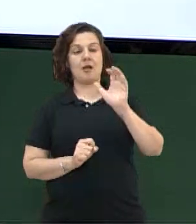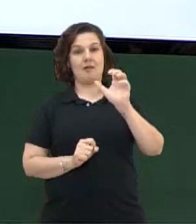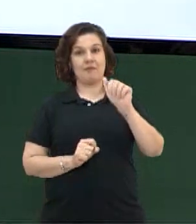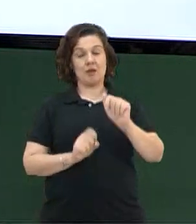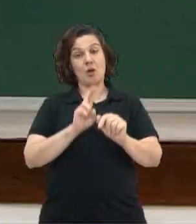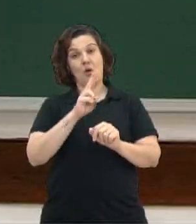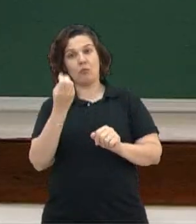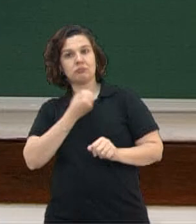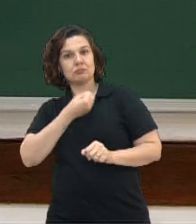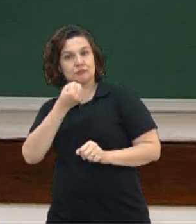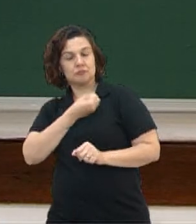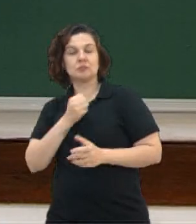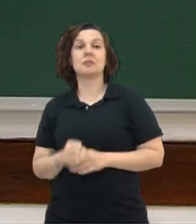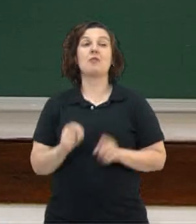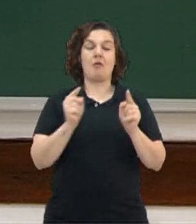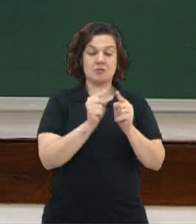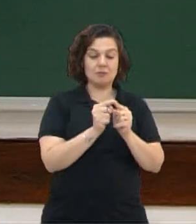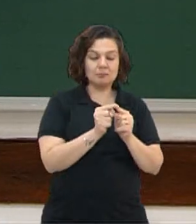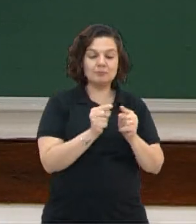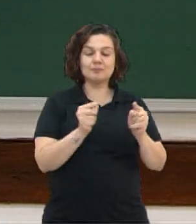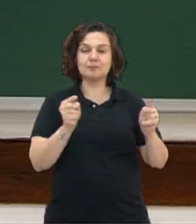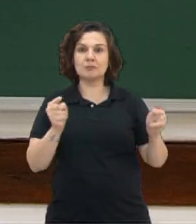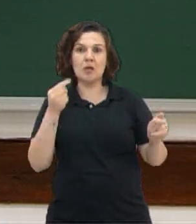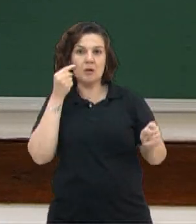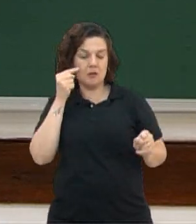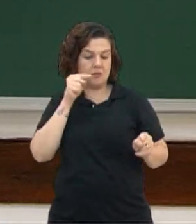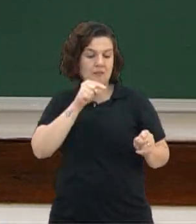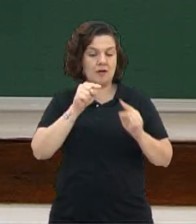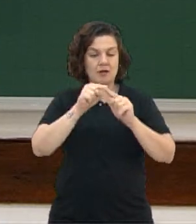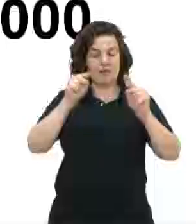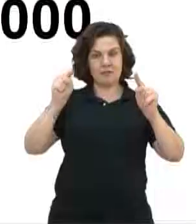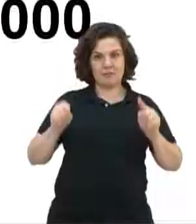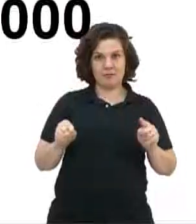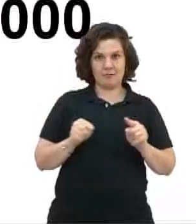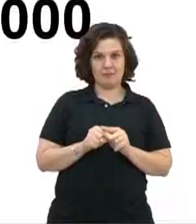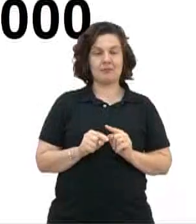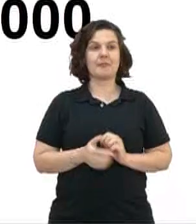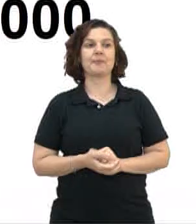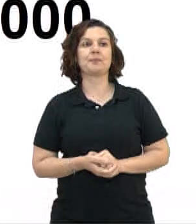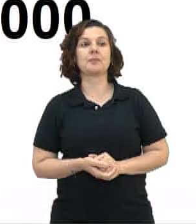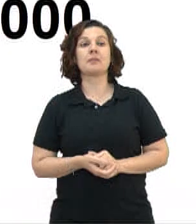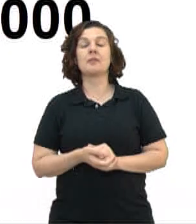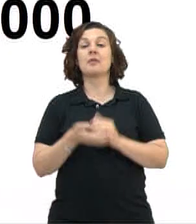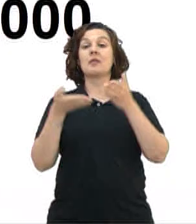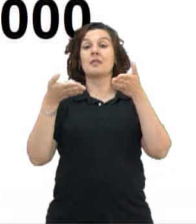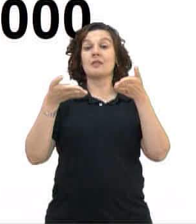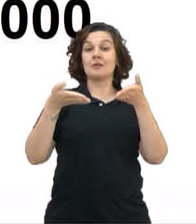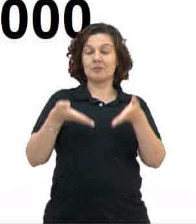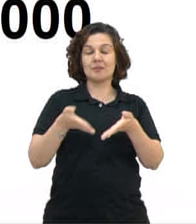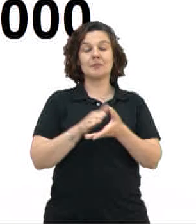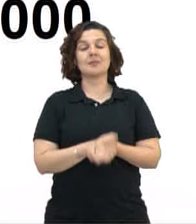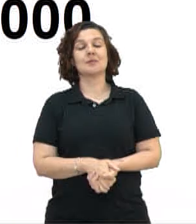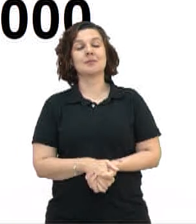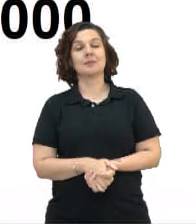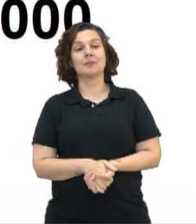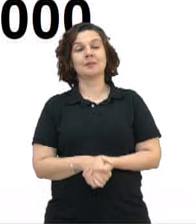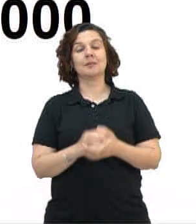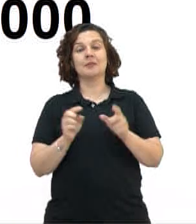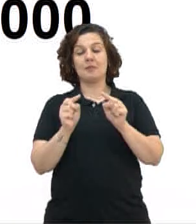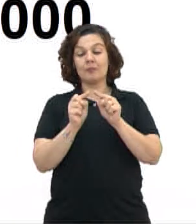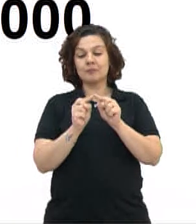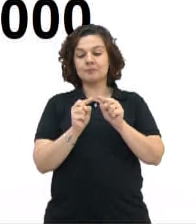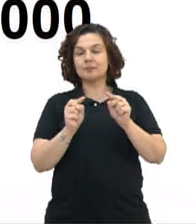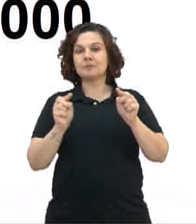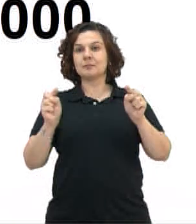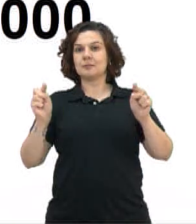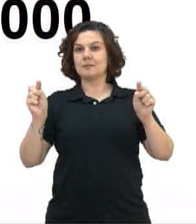A escala gráfica, ela, conforme você pode ver ali na tela, ela é uma ferramenta, é uma representação